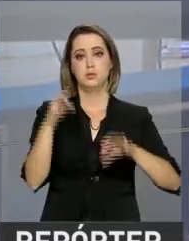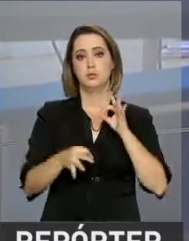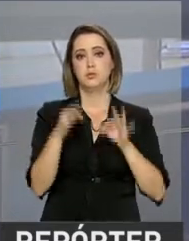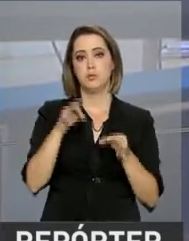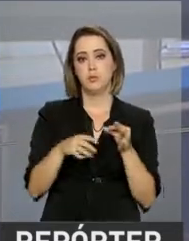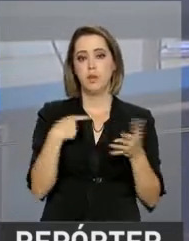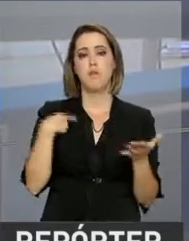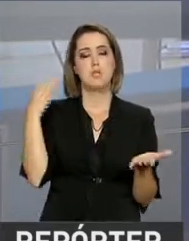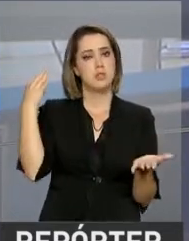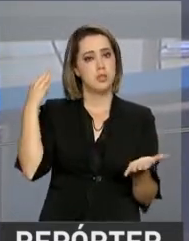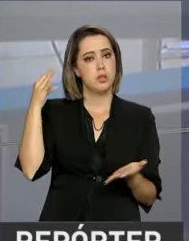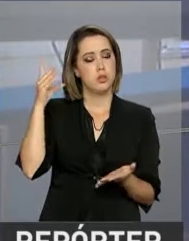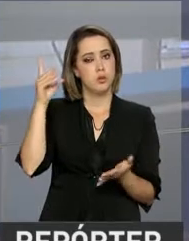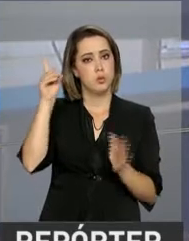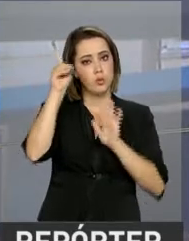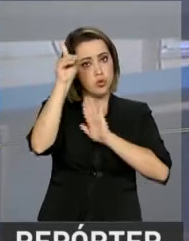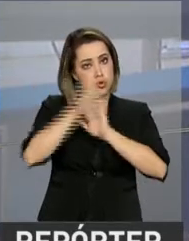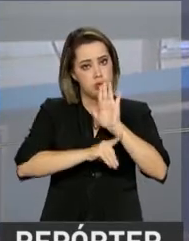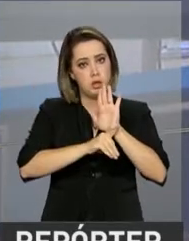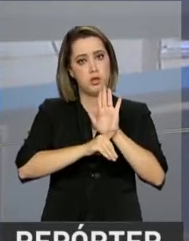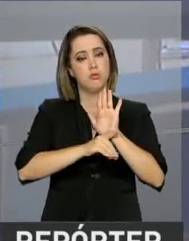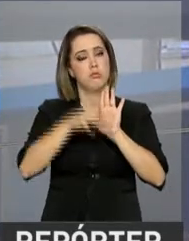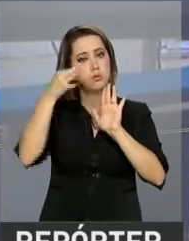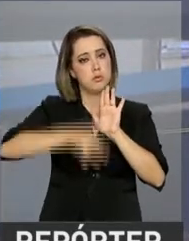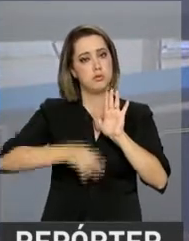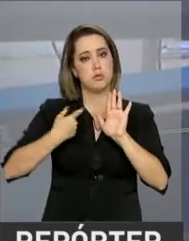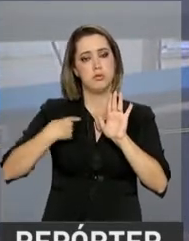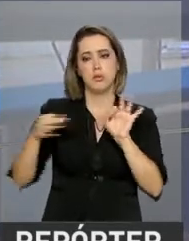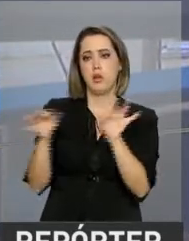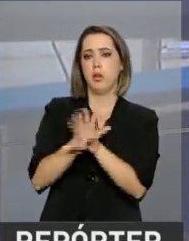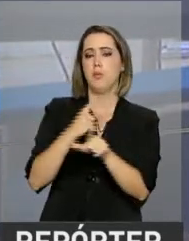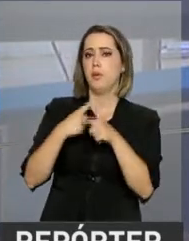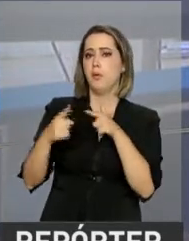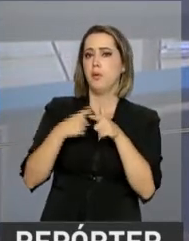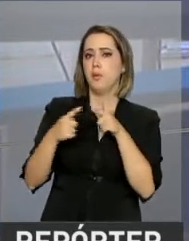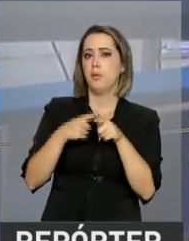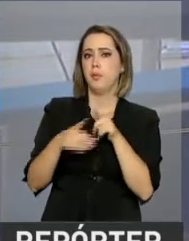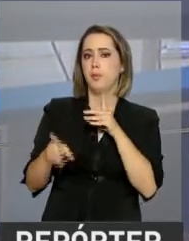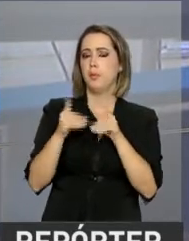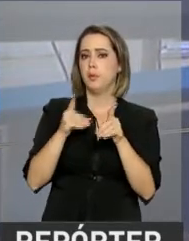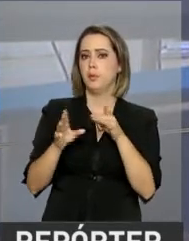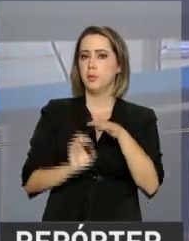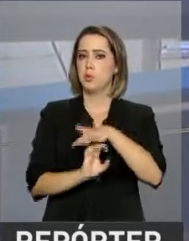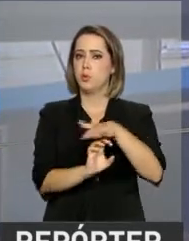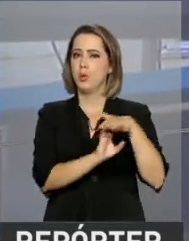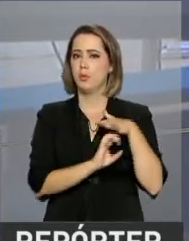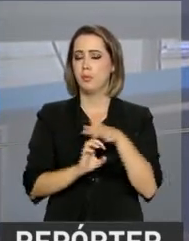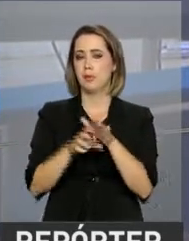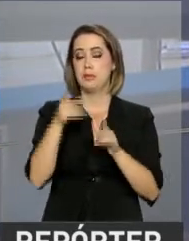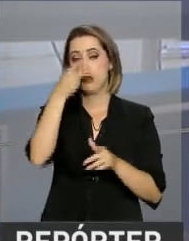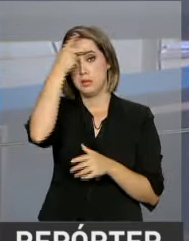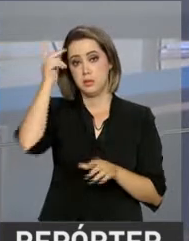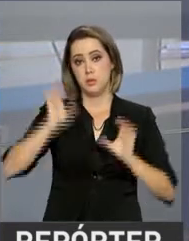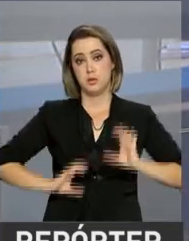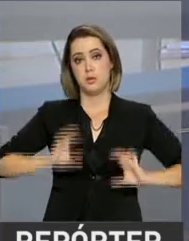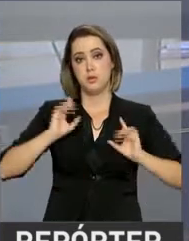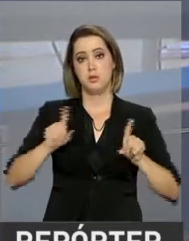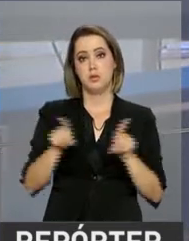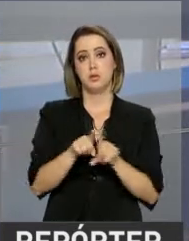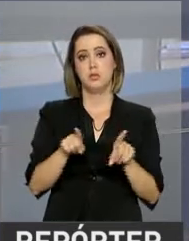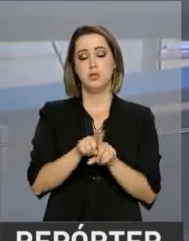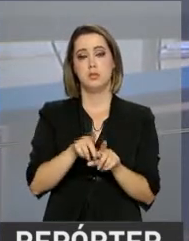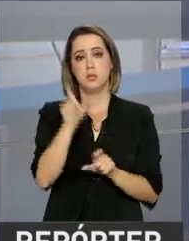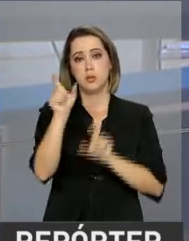fazer valer direitos e resolver os problemas com as empresas e prestadores de serviços, os cidadãos contam também com o Portal